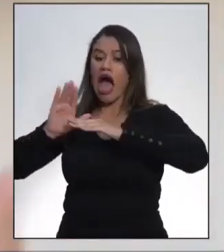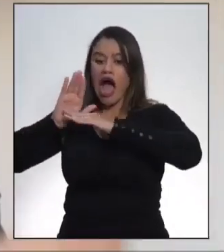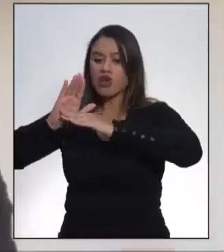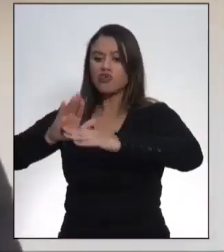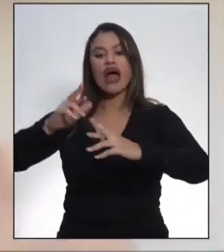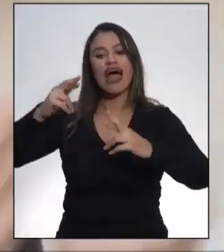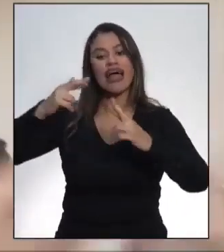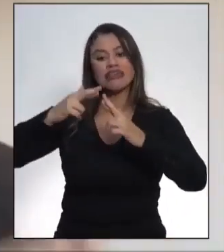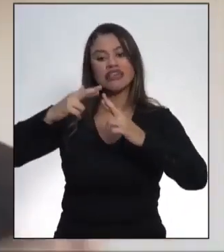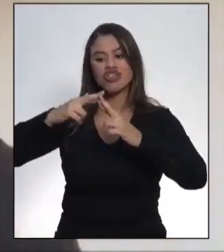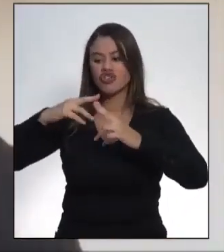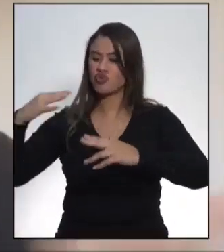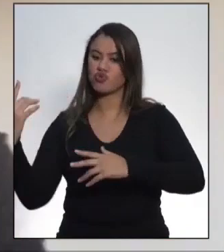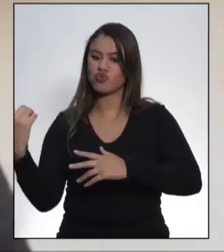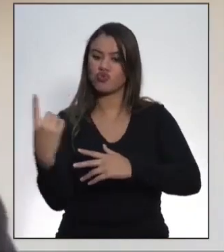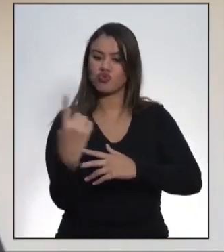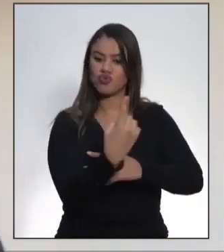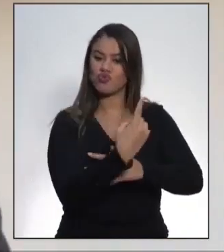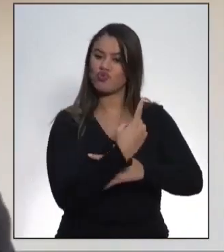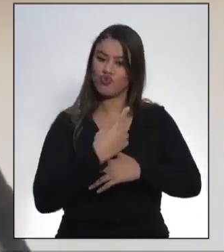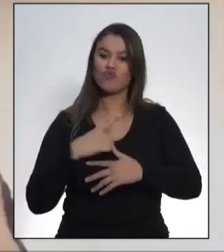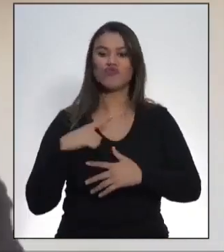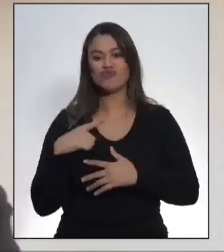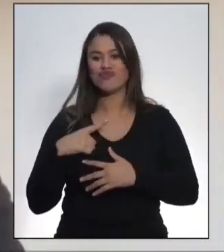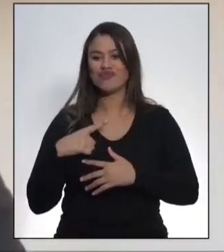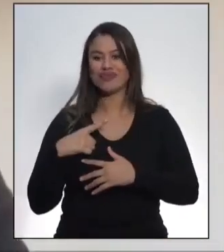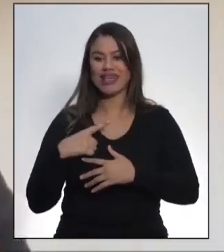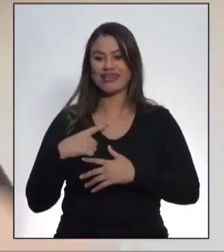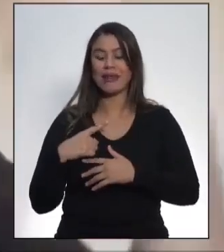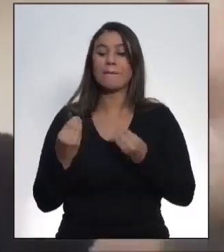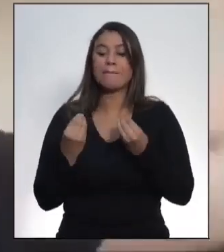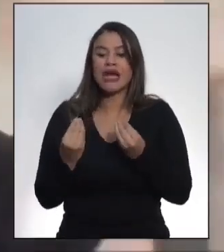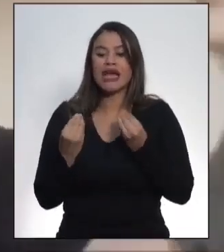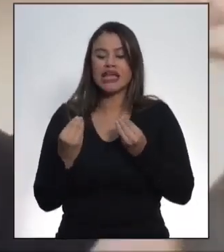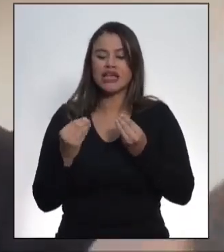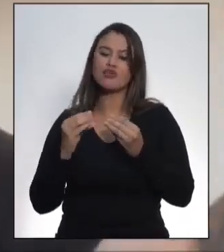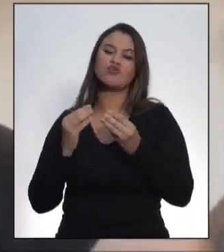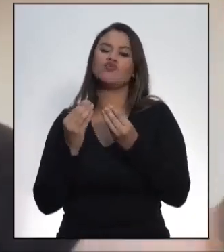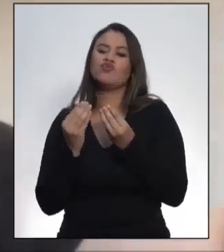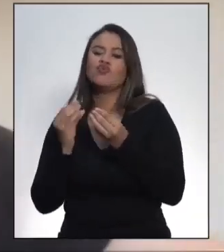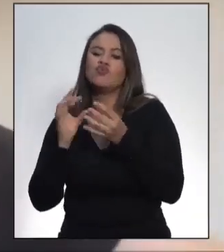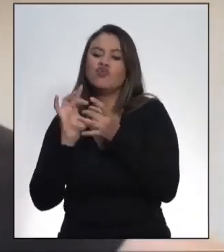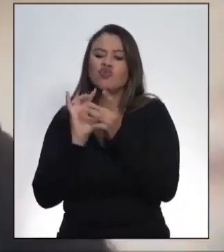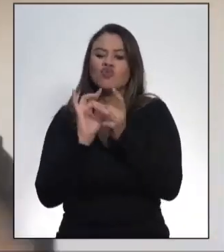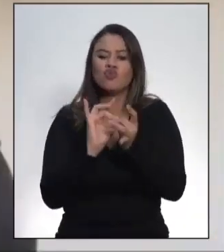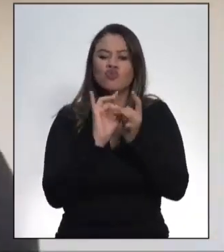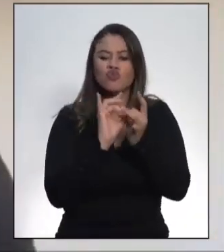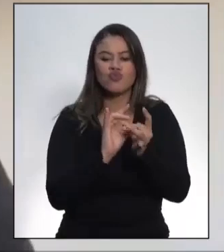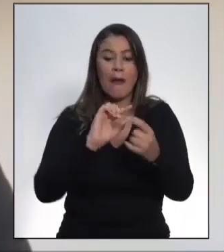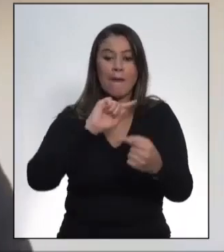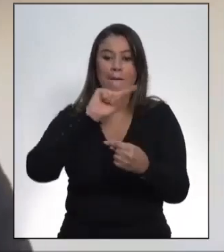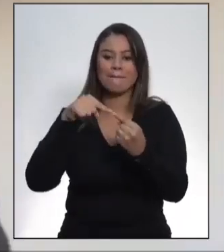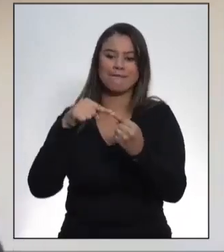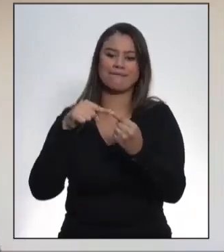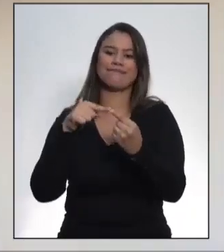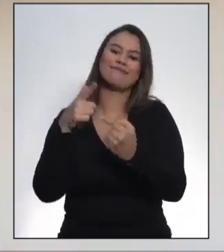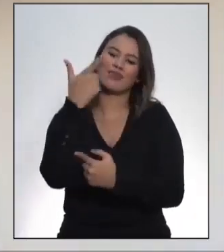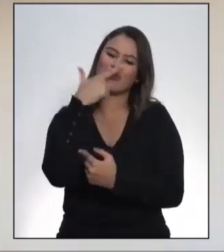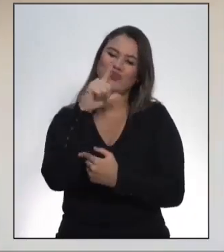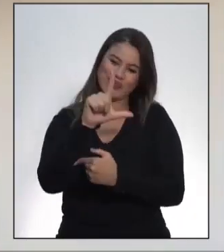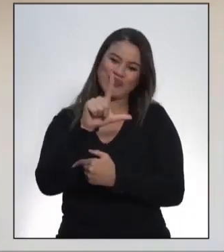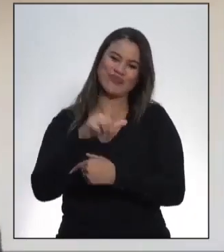de você, como empreendedor ou empreendedora, para que juntos vocês consigam conquistar os seus objetivos. Um outro